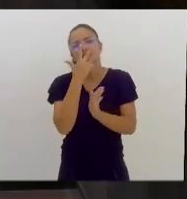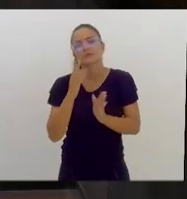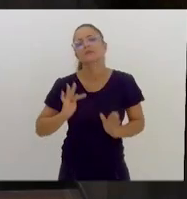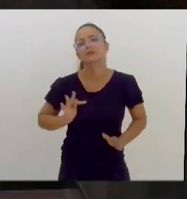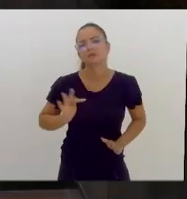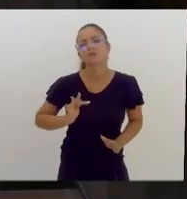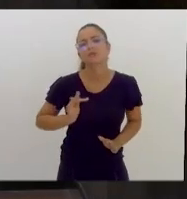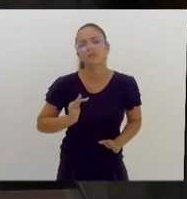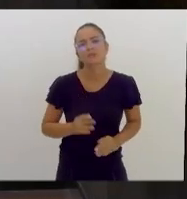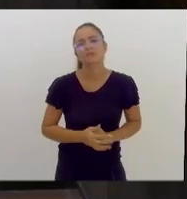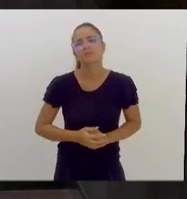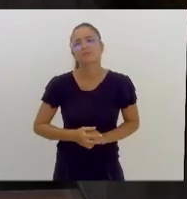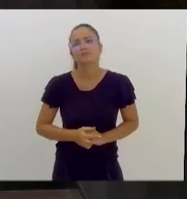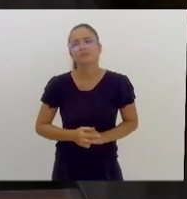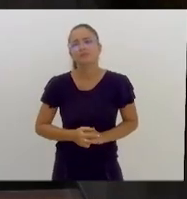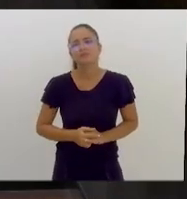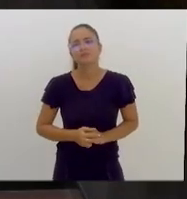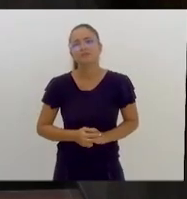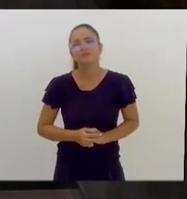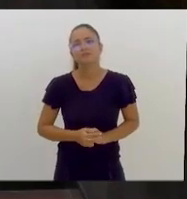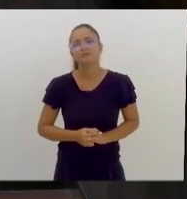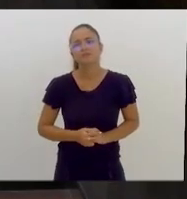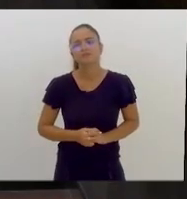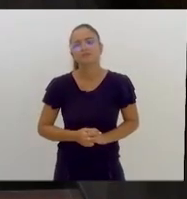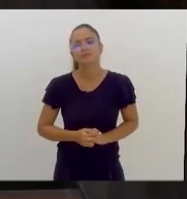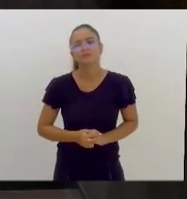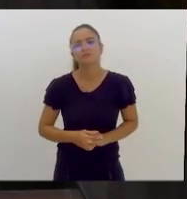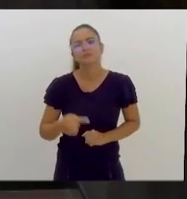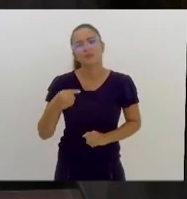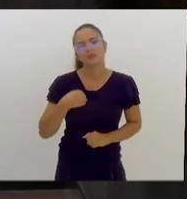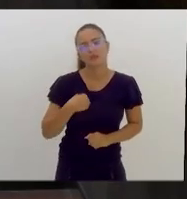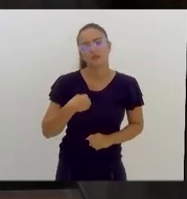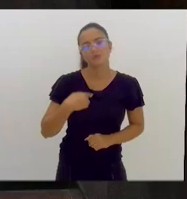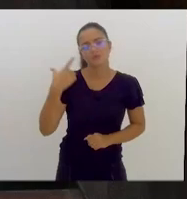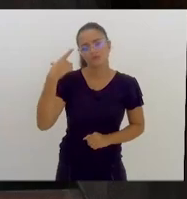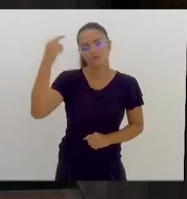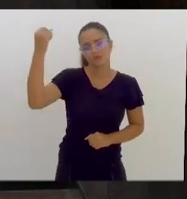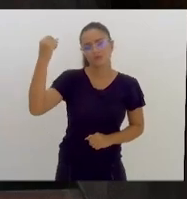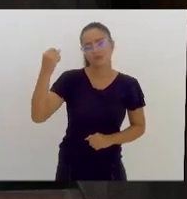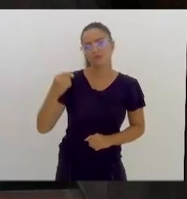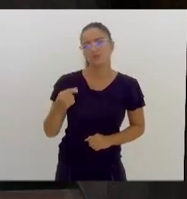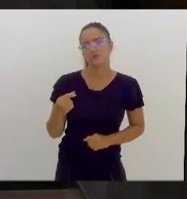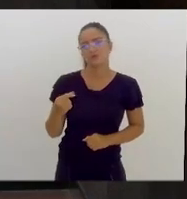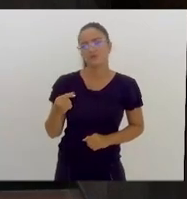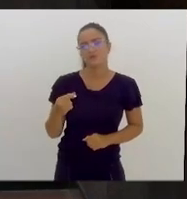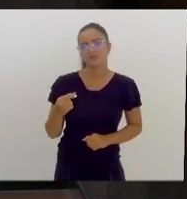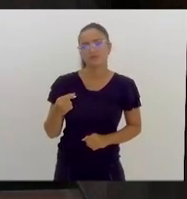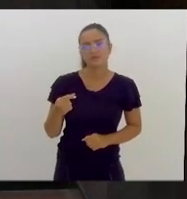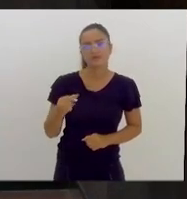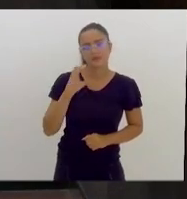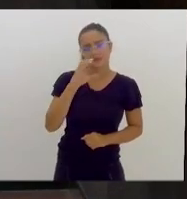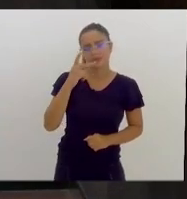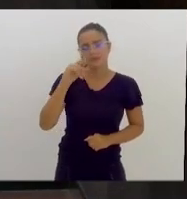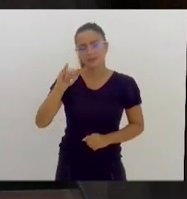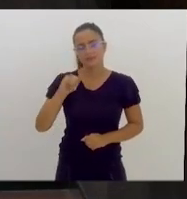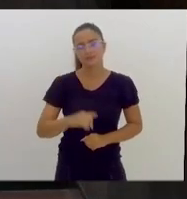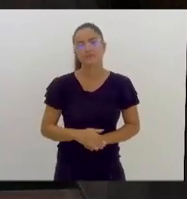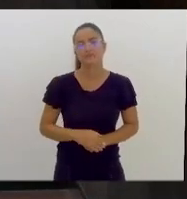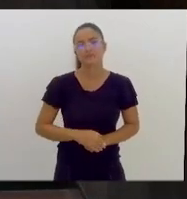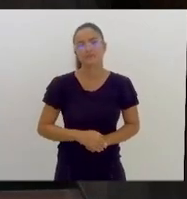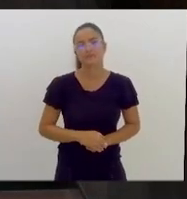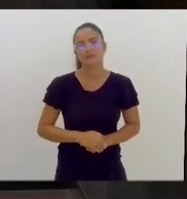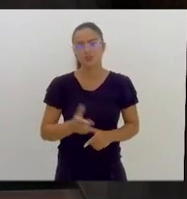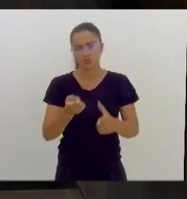técnico. Nesse diapasão, eu fui eleito por unanimidade no âmbito da CPI,